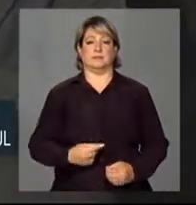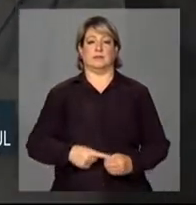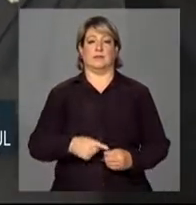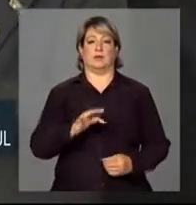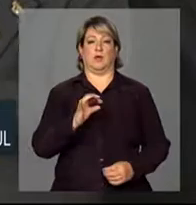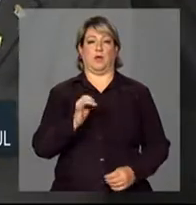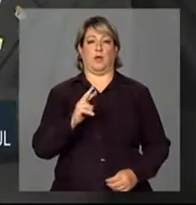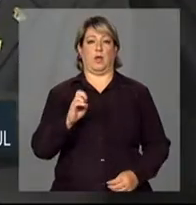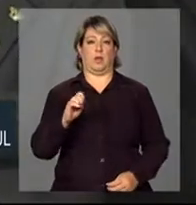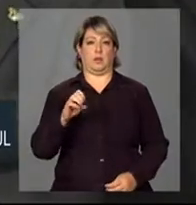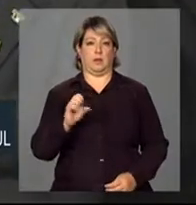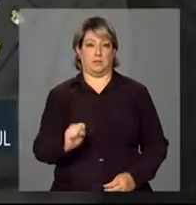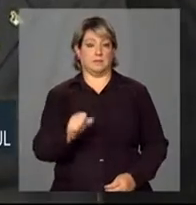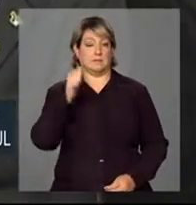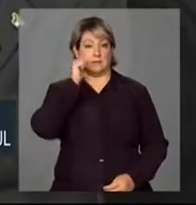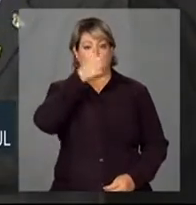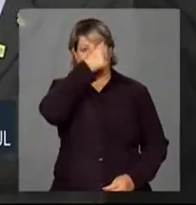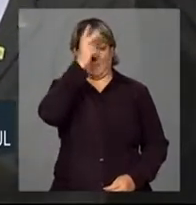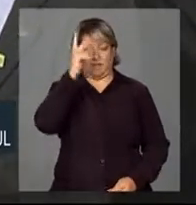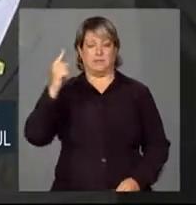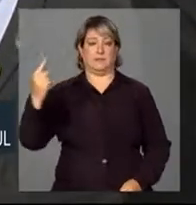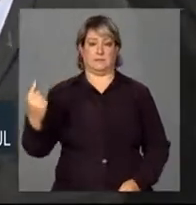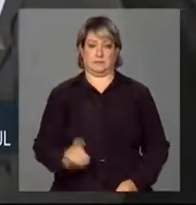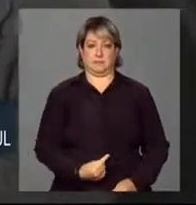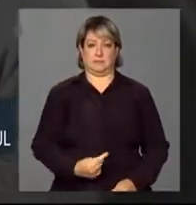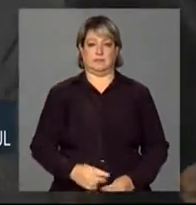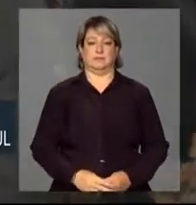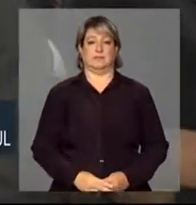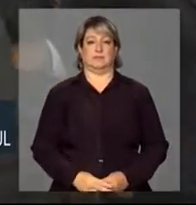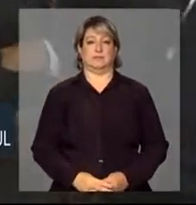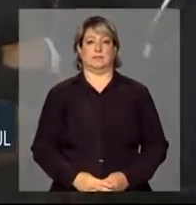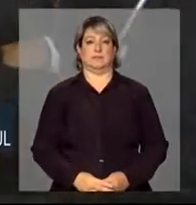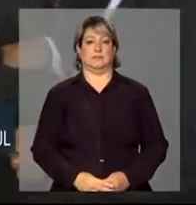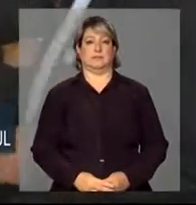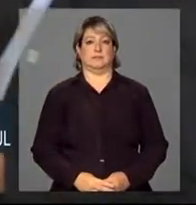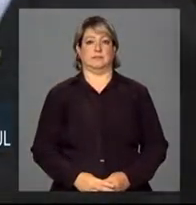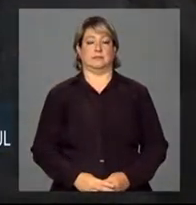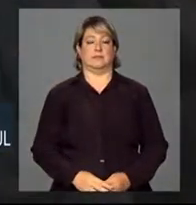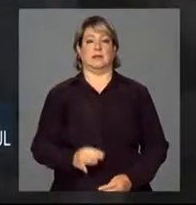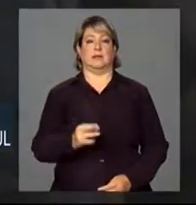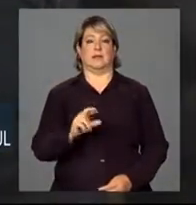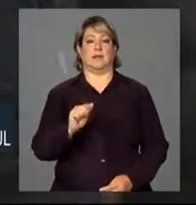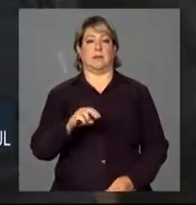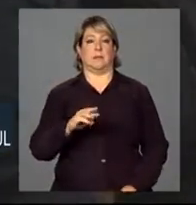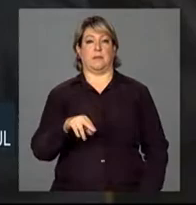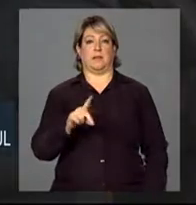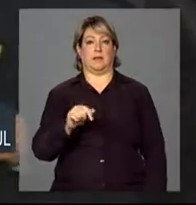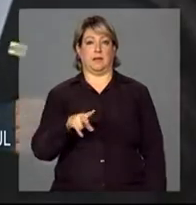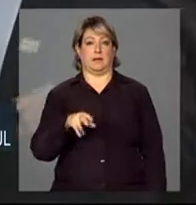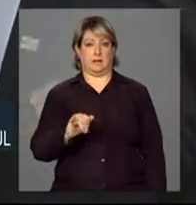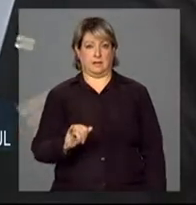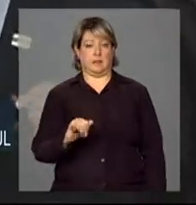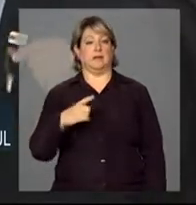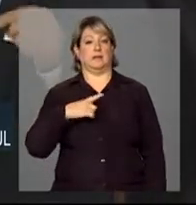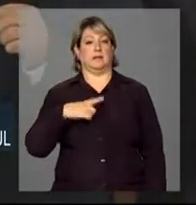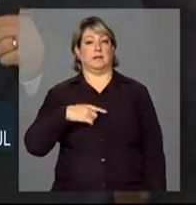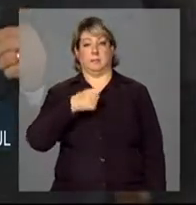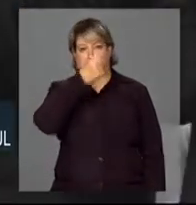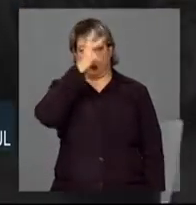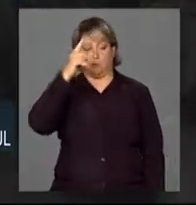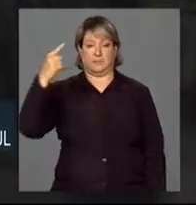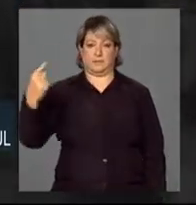Torres, prefeita Nilvia Pinto Pereira. Tramandaí, prefeito Edgar